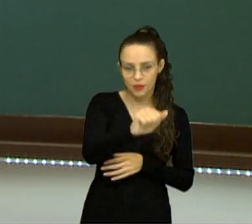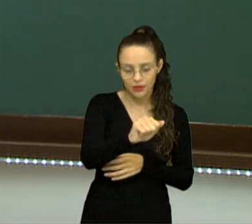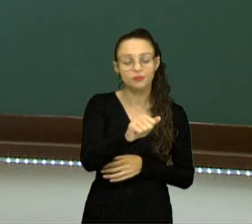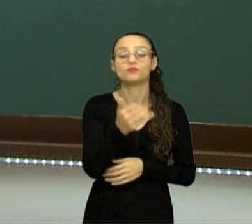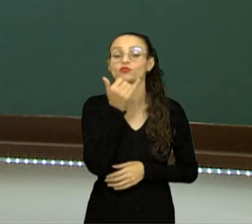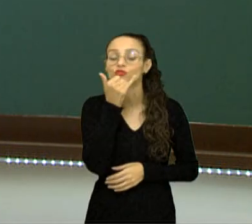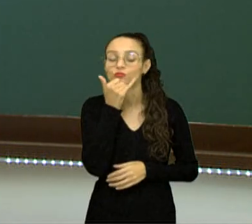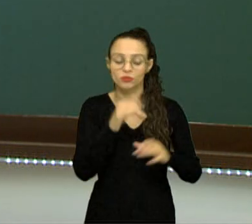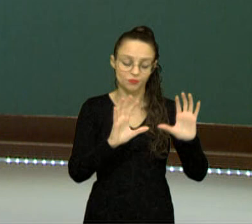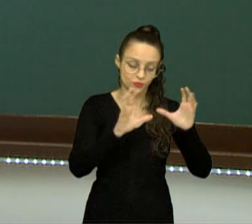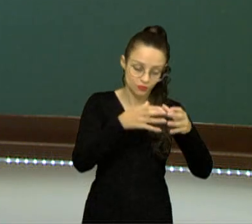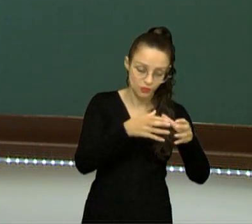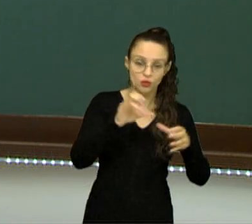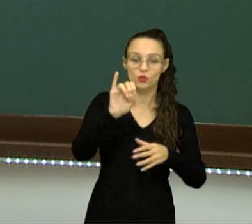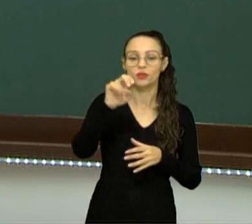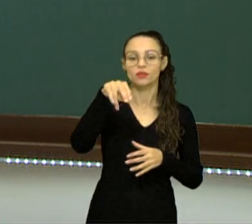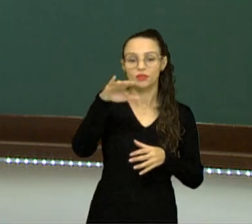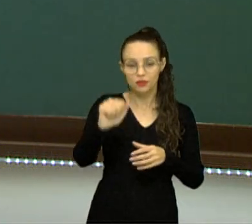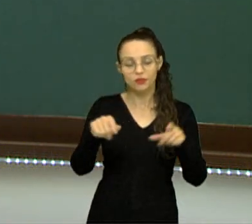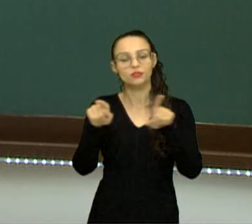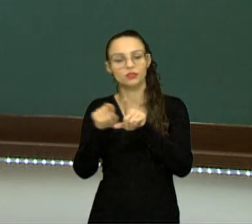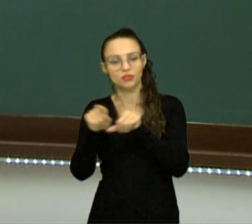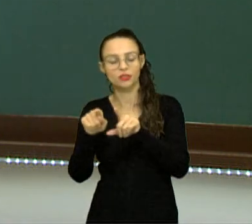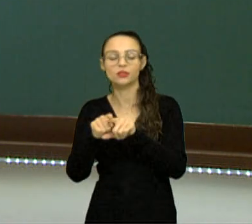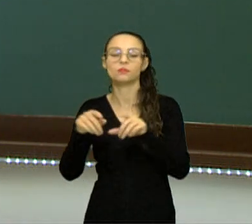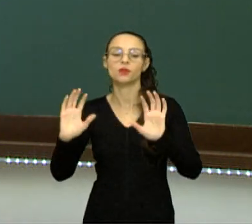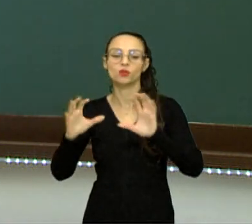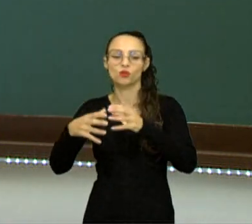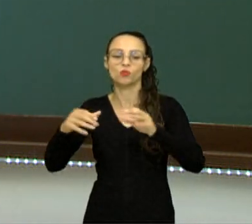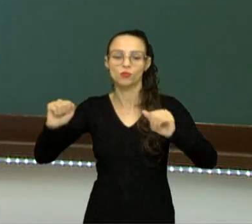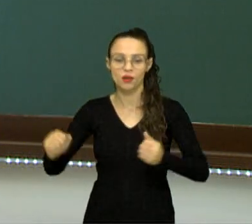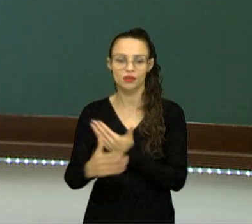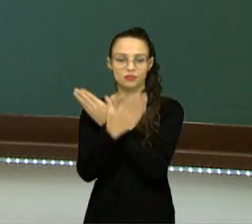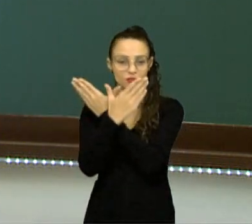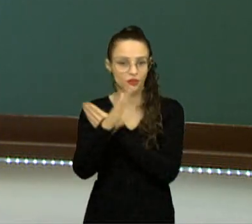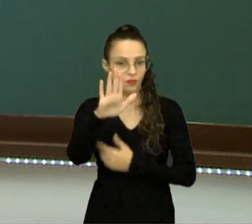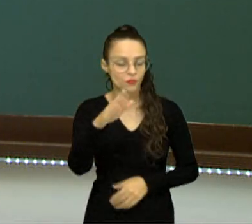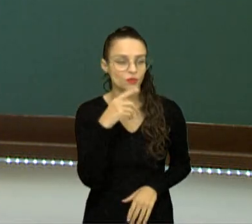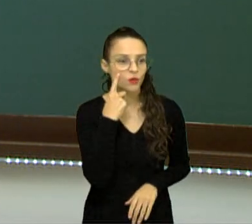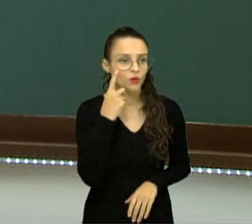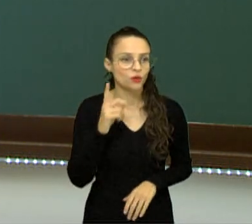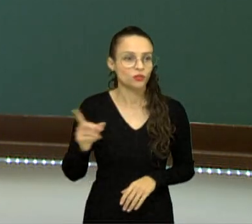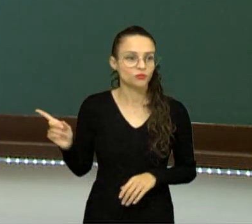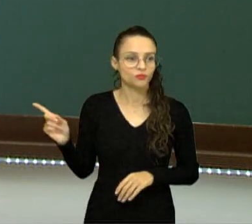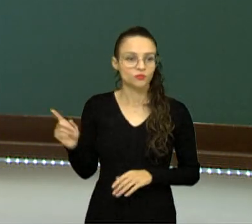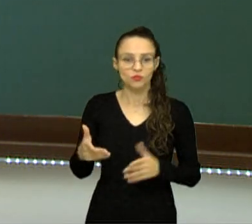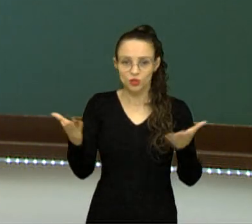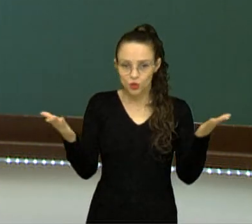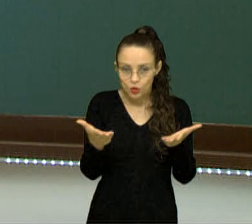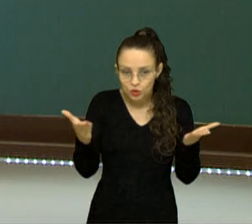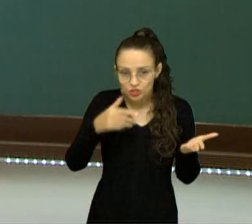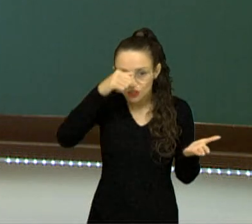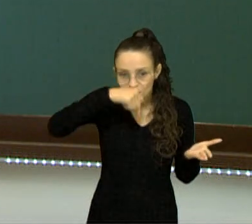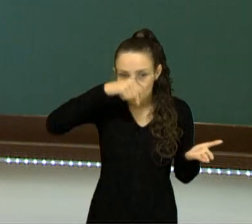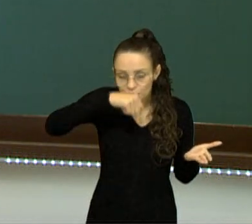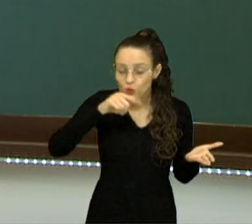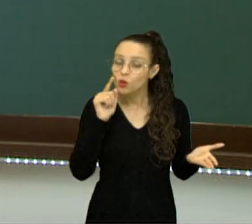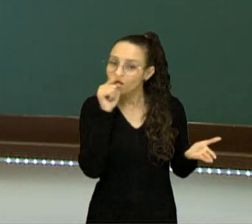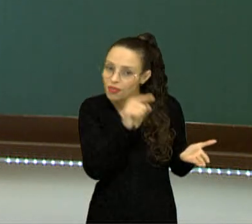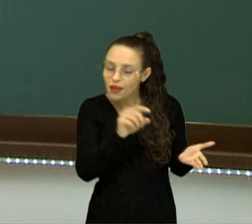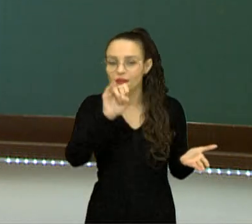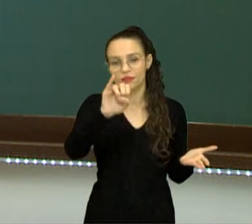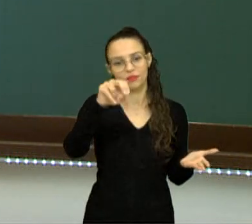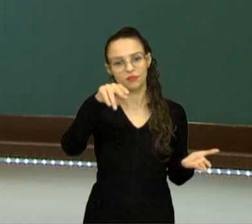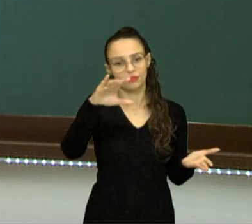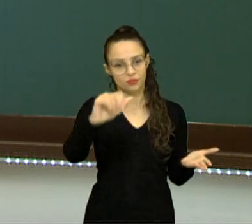com o Império Inca, desculpe, como também com os Astecas lá em cima. Ah, desculpe, hein? Aonde hoje é o Peru, é os Incas e não